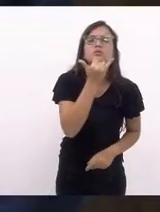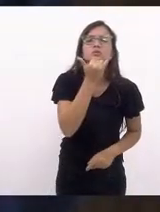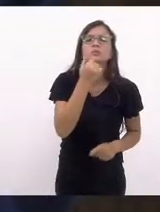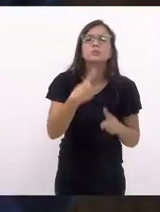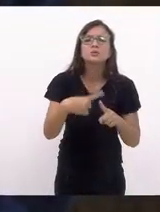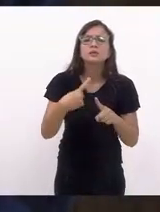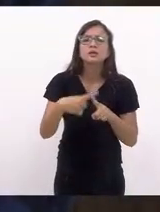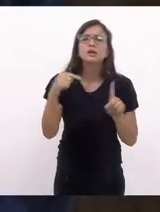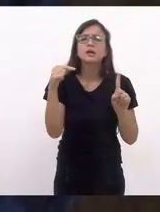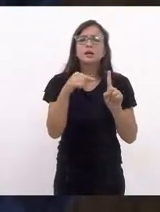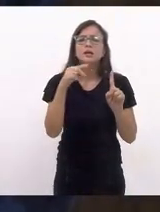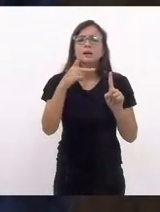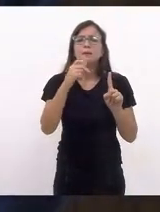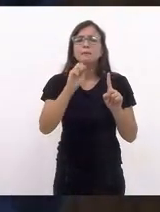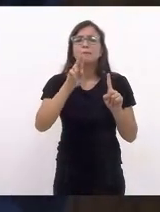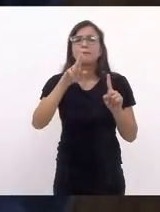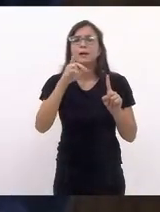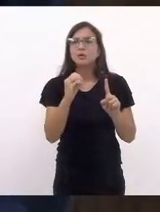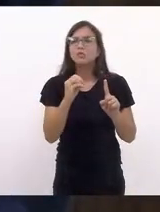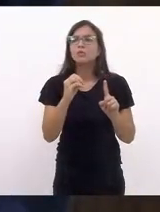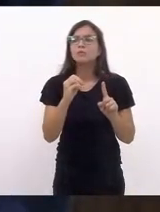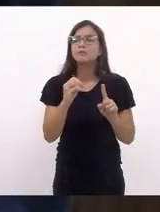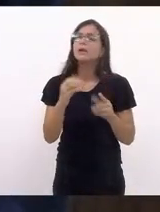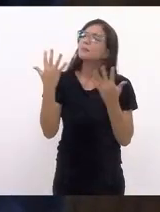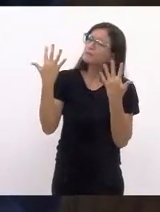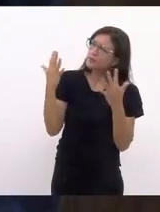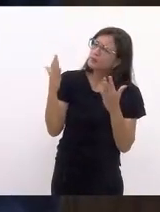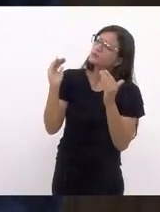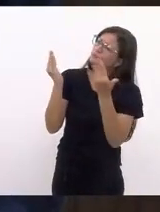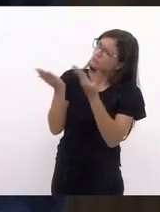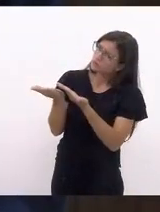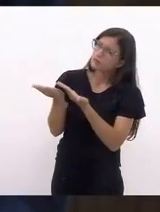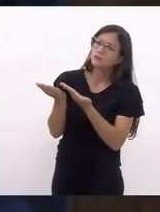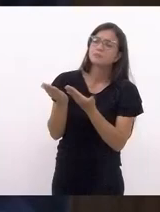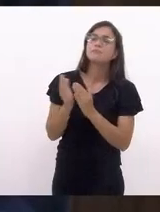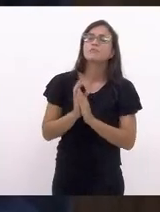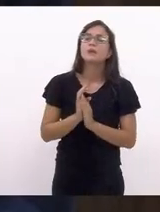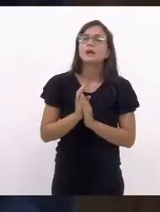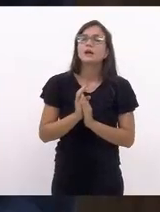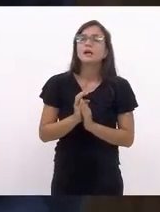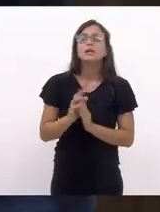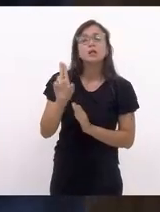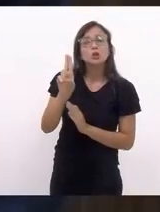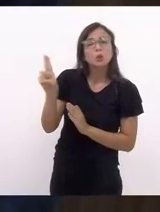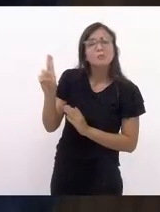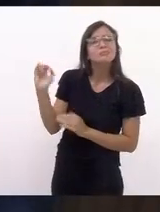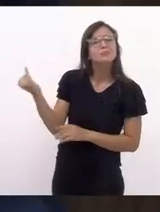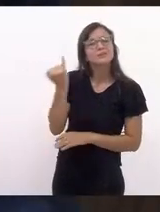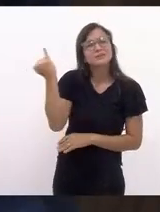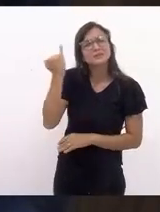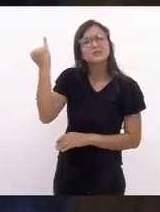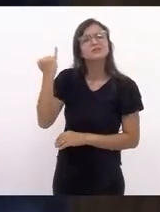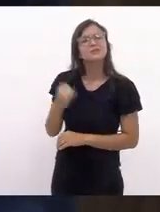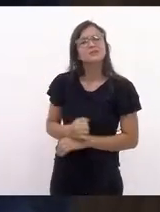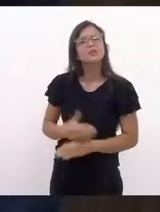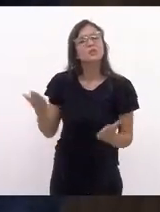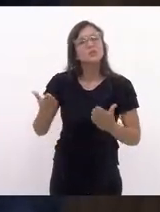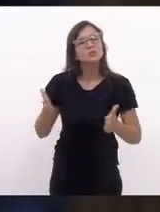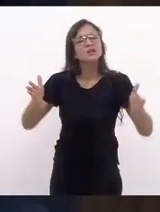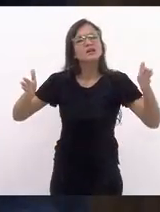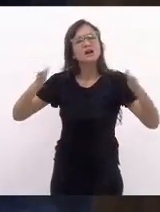Bahia Deputado não é o parabéns a vossa excelência é um dos nomes mais importantes hoje da